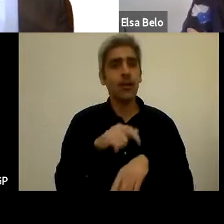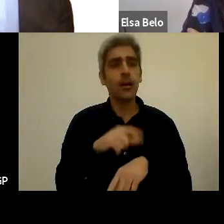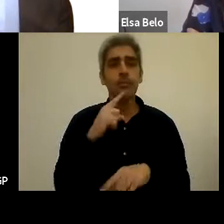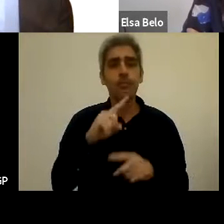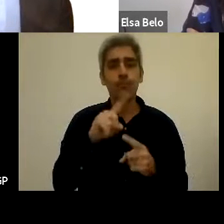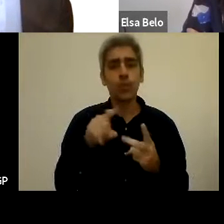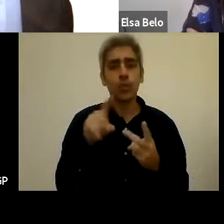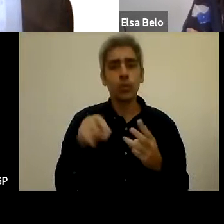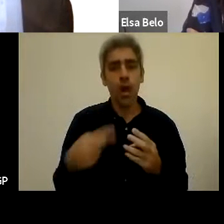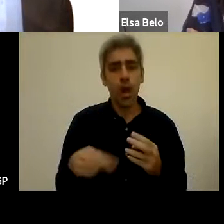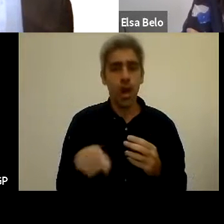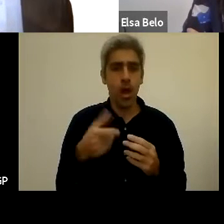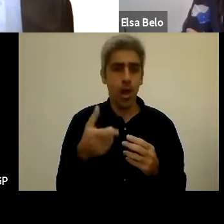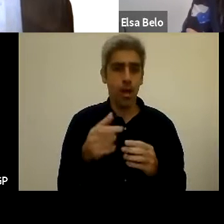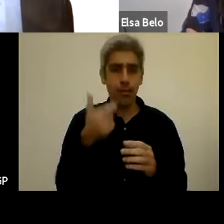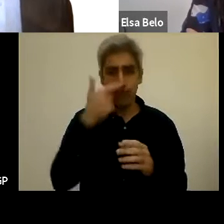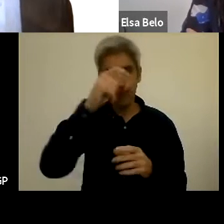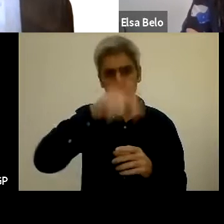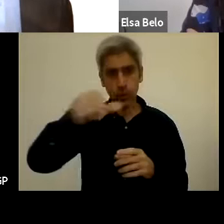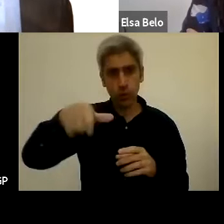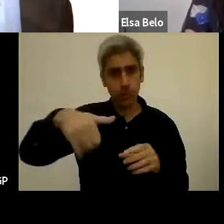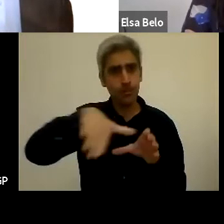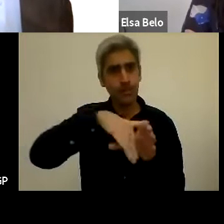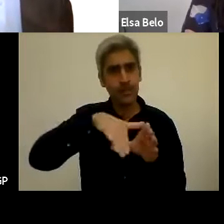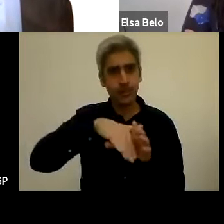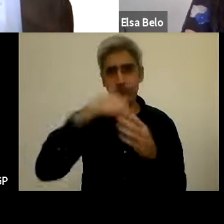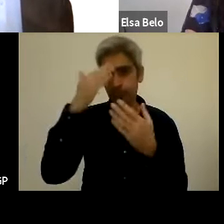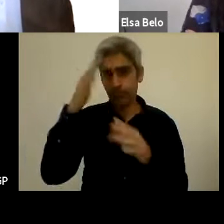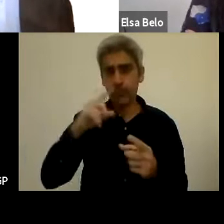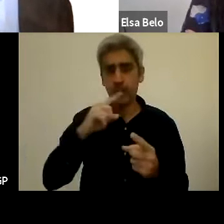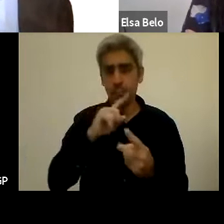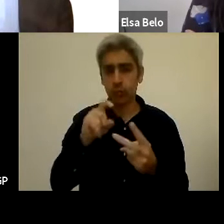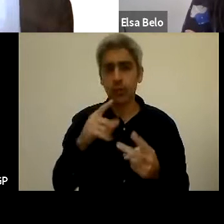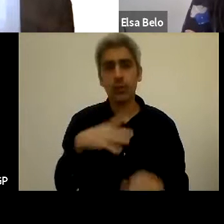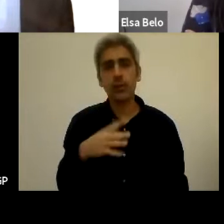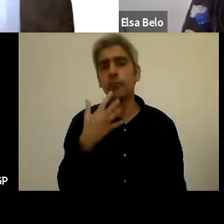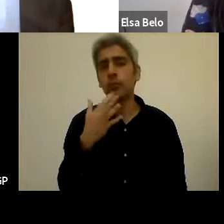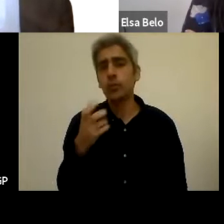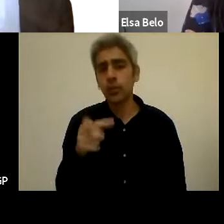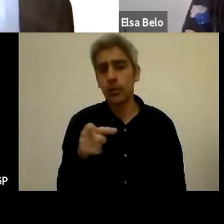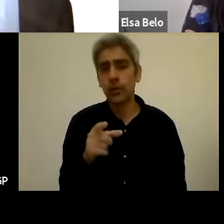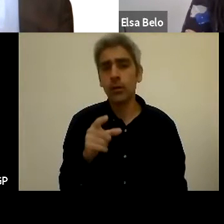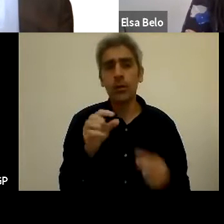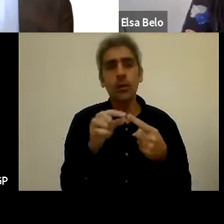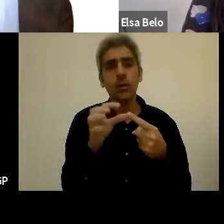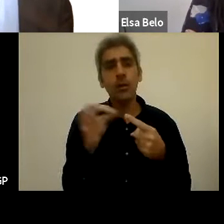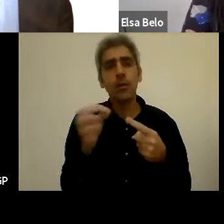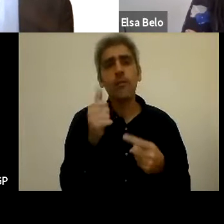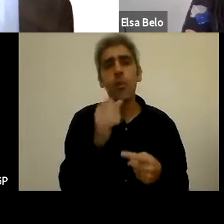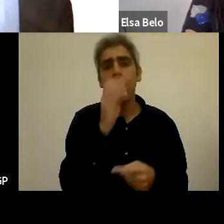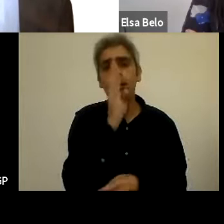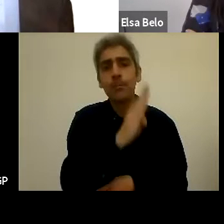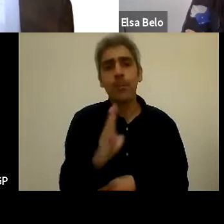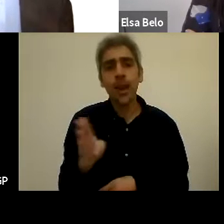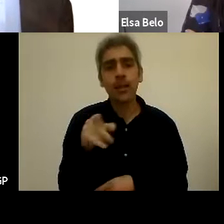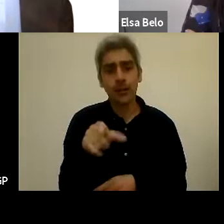perguntas dos participantes, as 2 questões, essa questão com da identificação de 2 boas práticas aqui para o